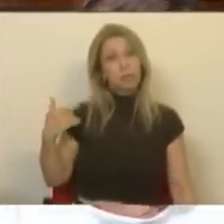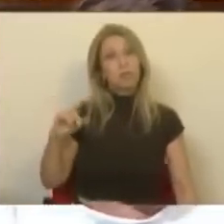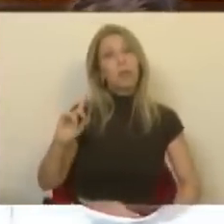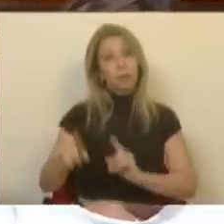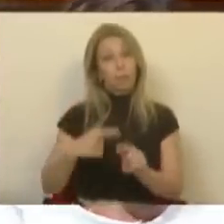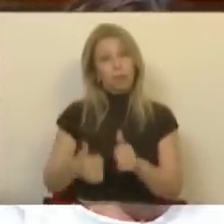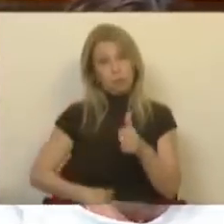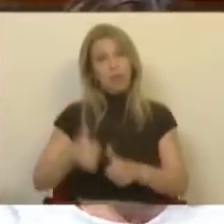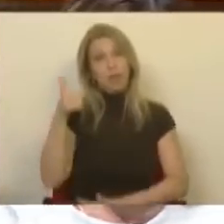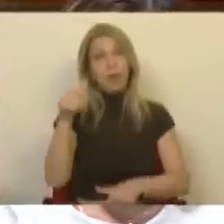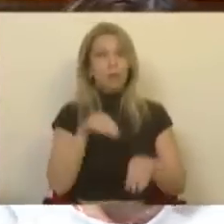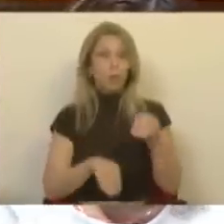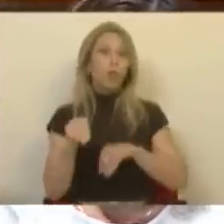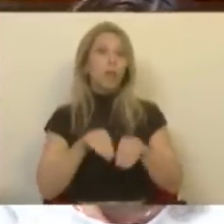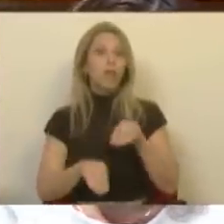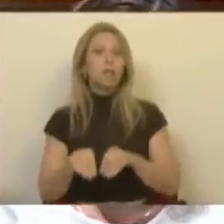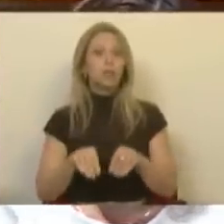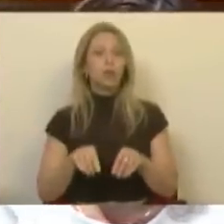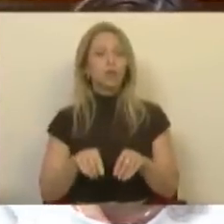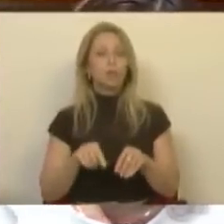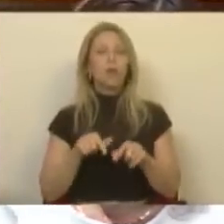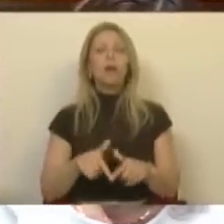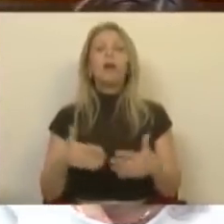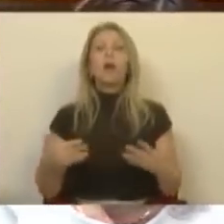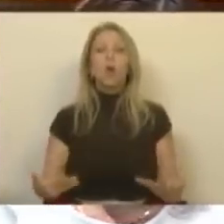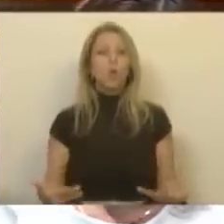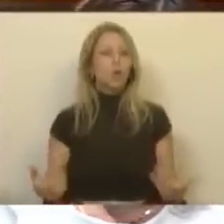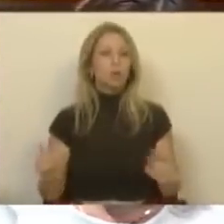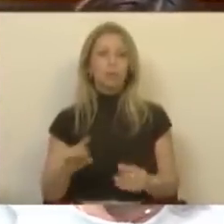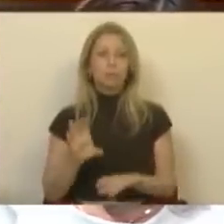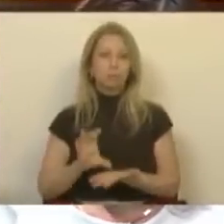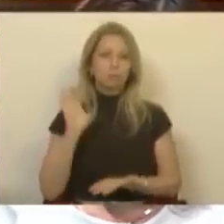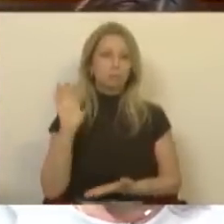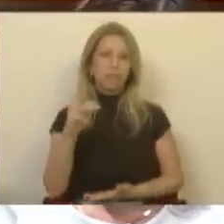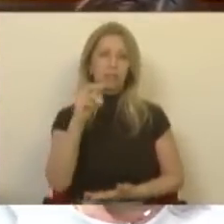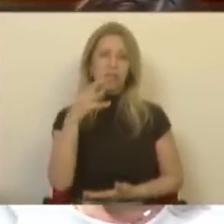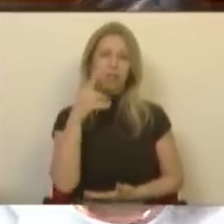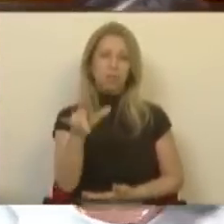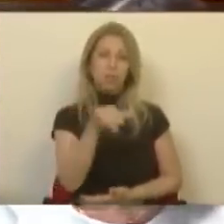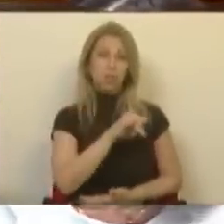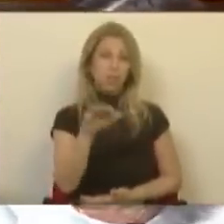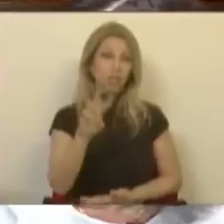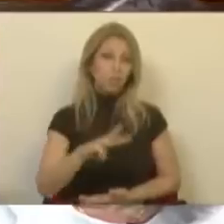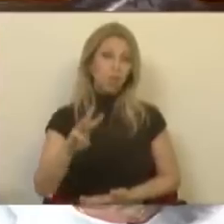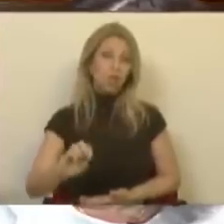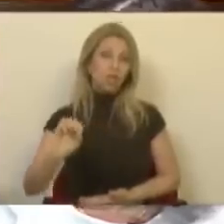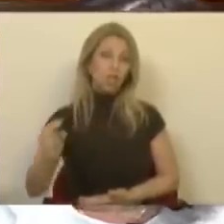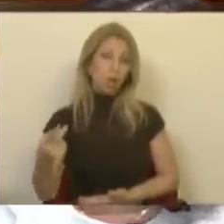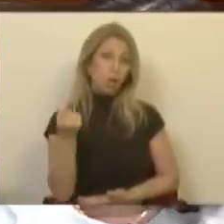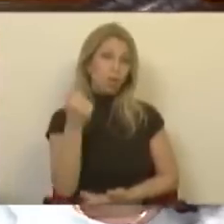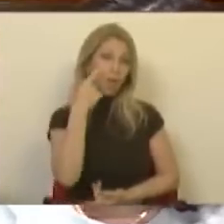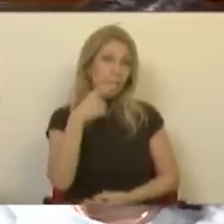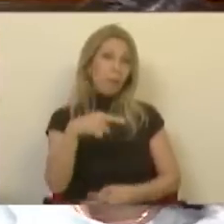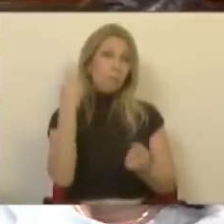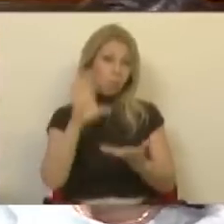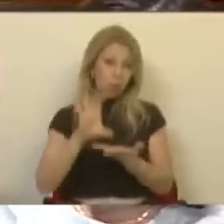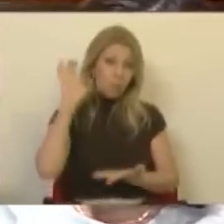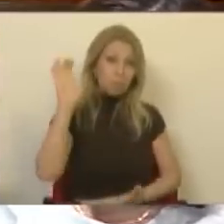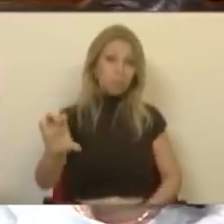eleições hoje não estaria não teríamos enterrado 3.200 milhões de euros públicos natal